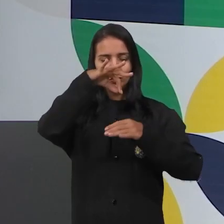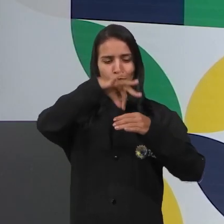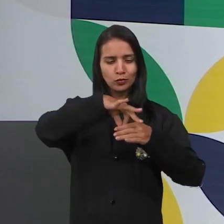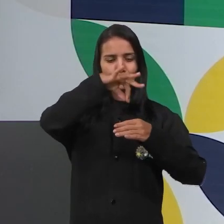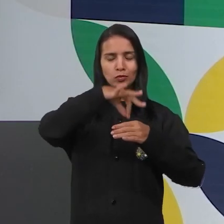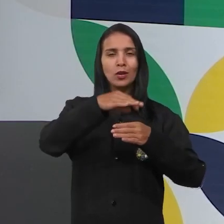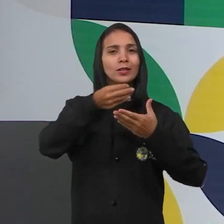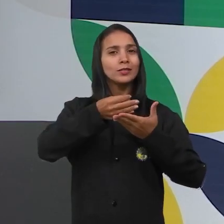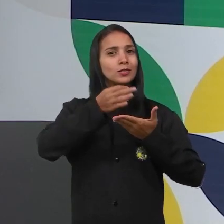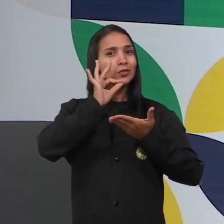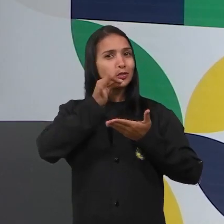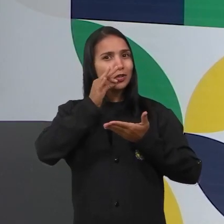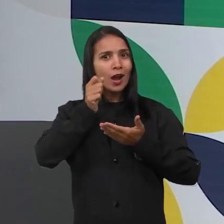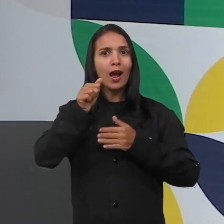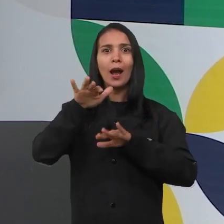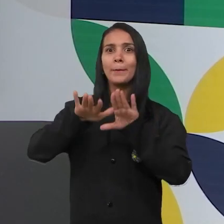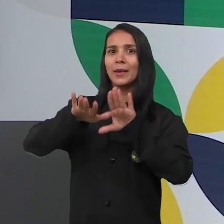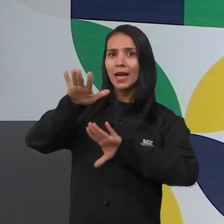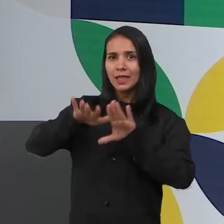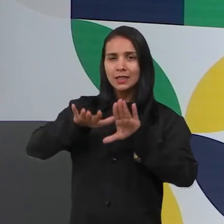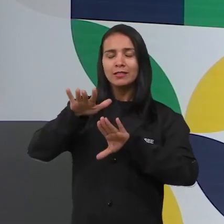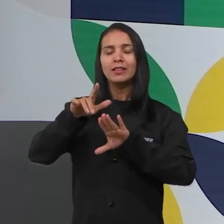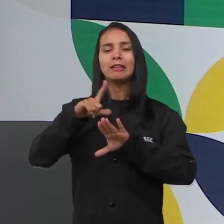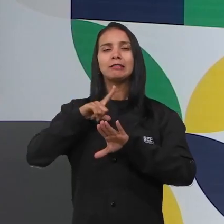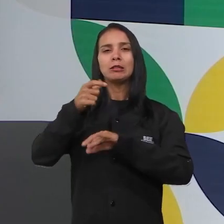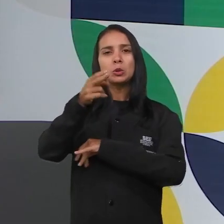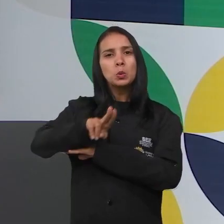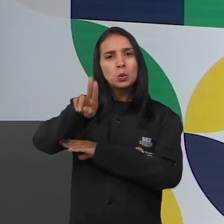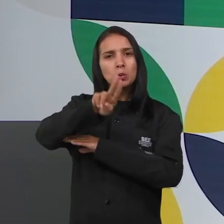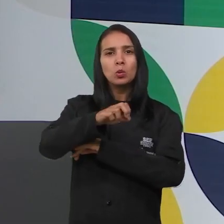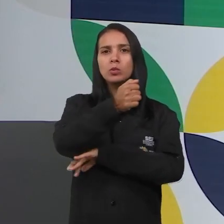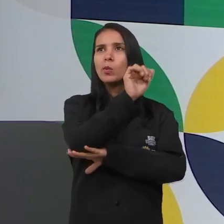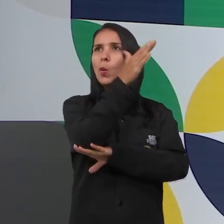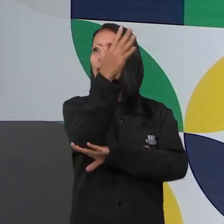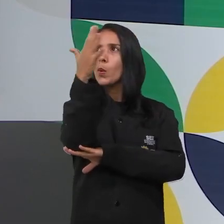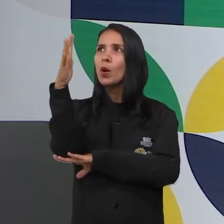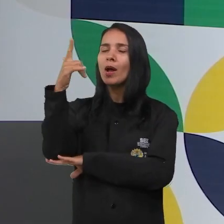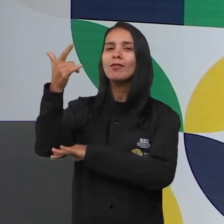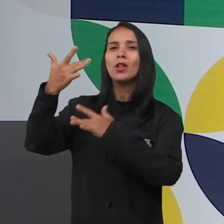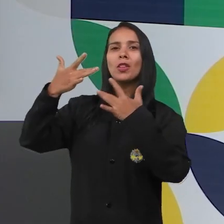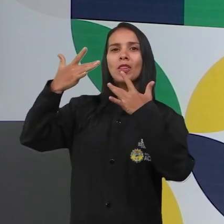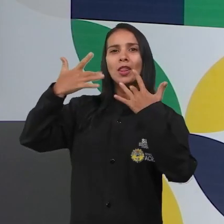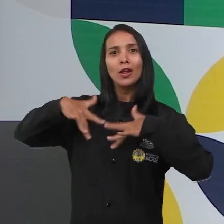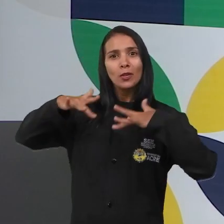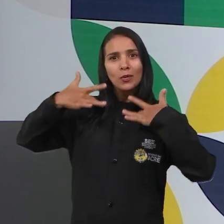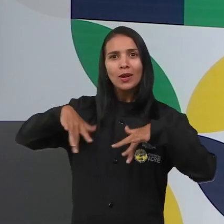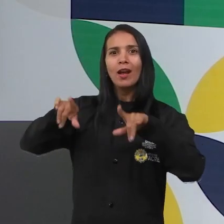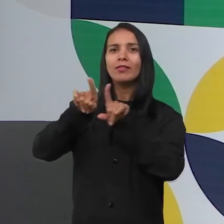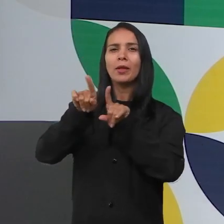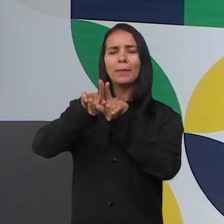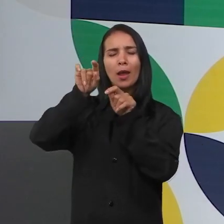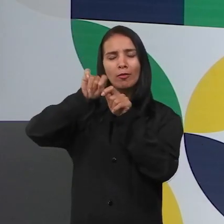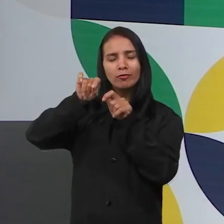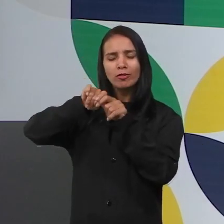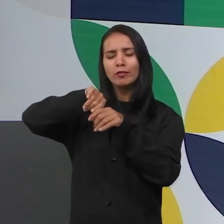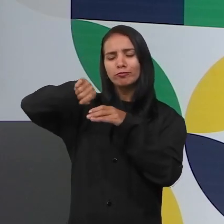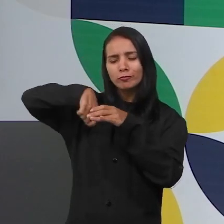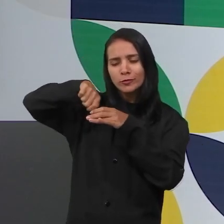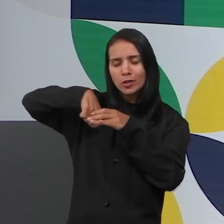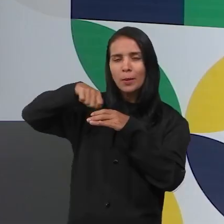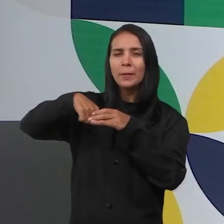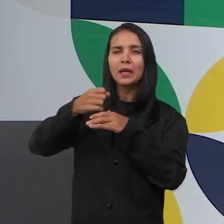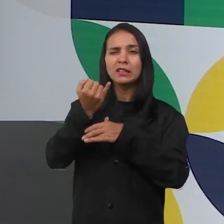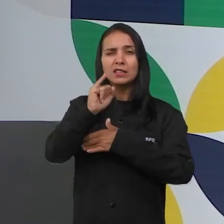que você toma com umas gotinhas de copaíba quando você está com sintomas gripais ou até mesmo uma dor de garganta?